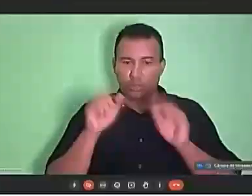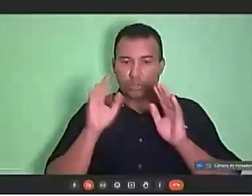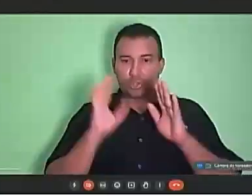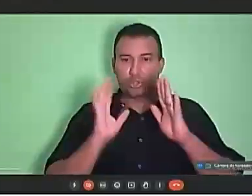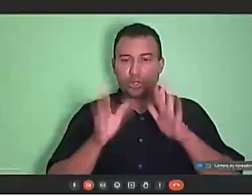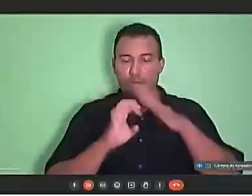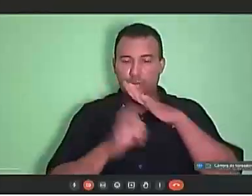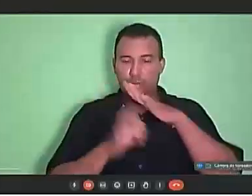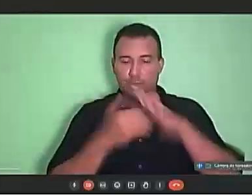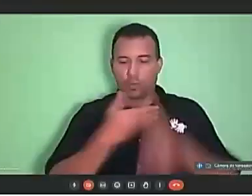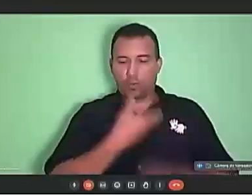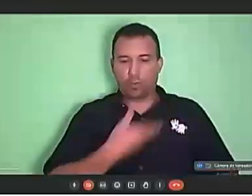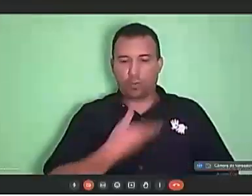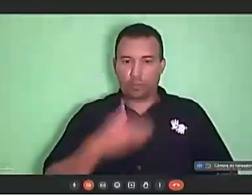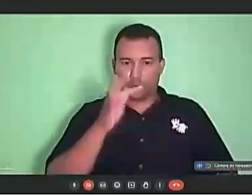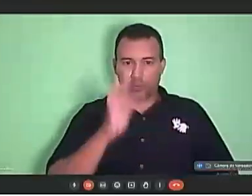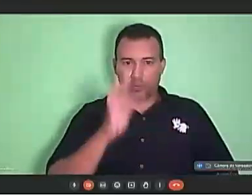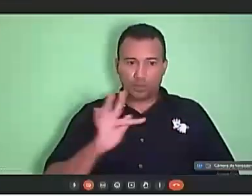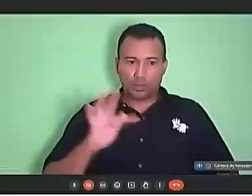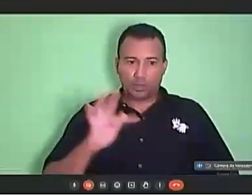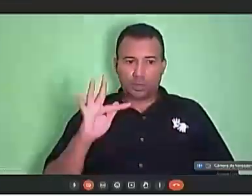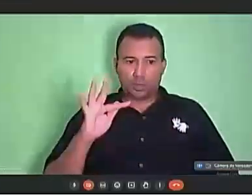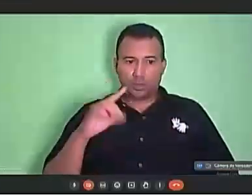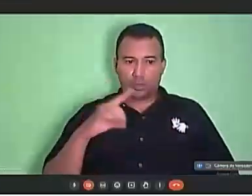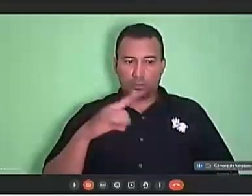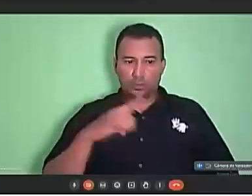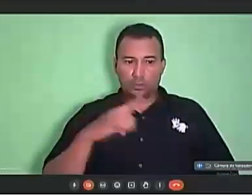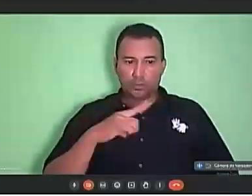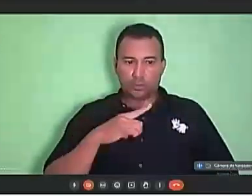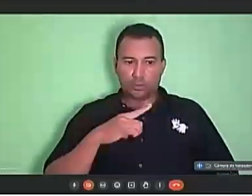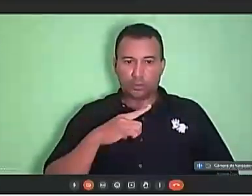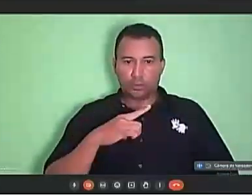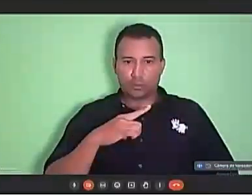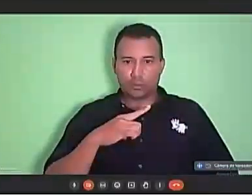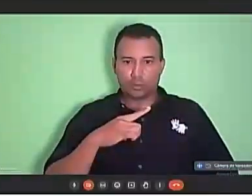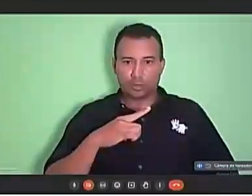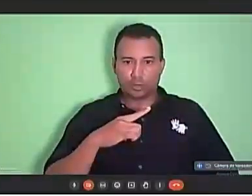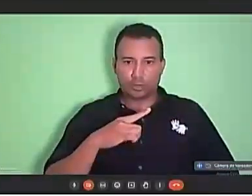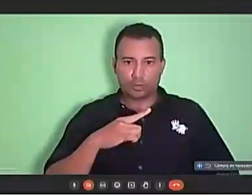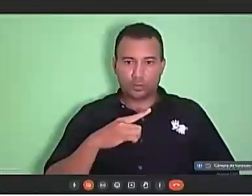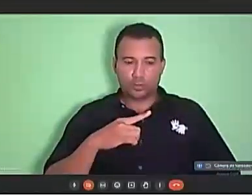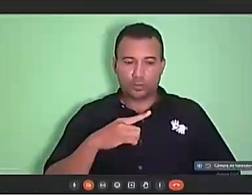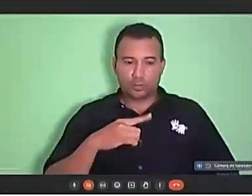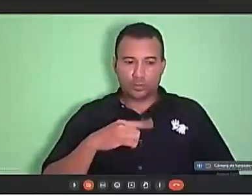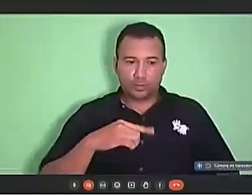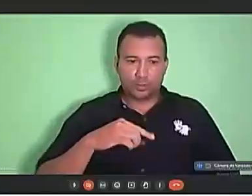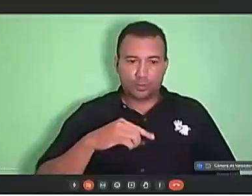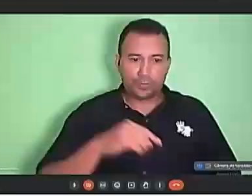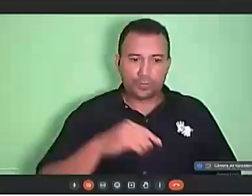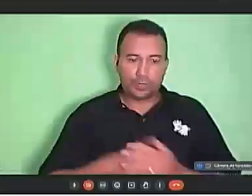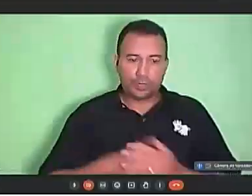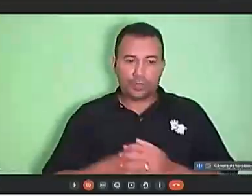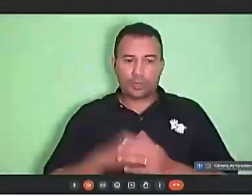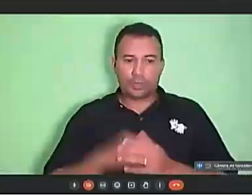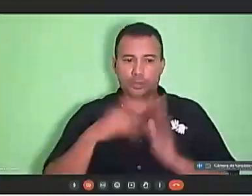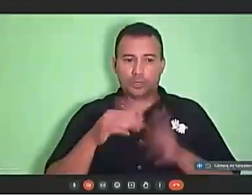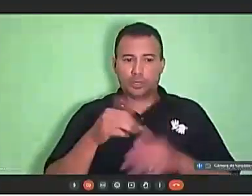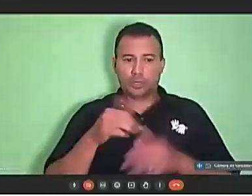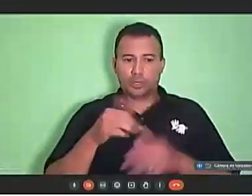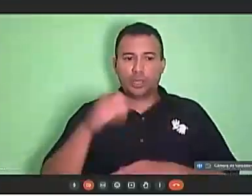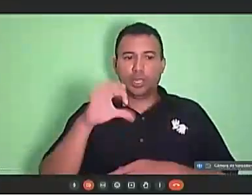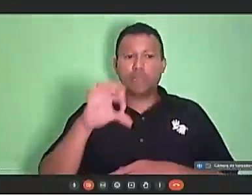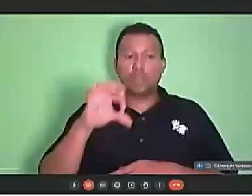federal para estudar soluções para a União da Vitória depois da cheia de 83. Então vocês podem ver lá, 1984. A Magna